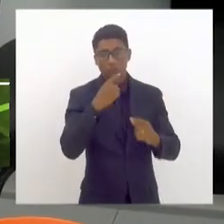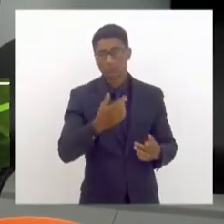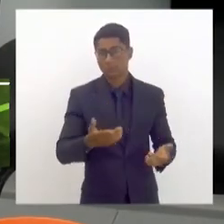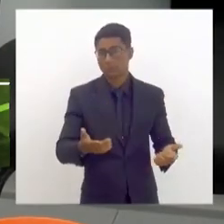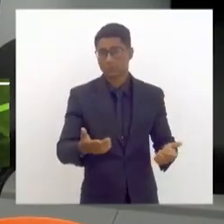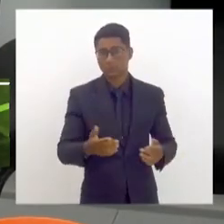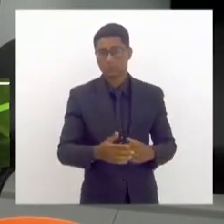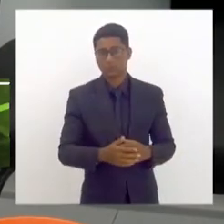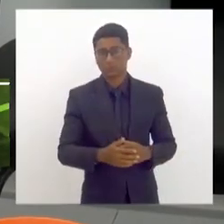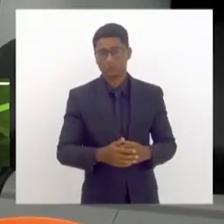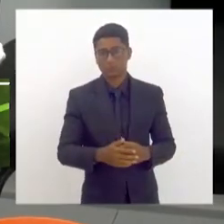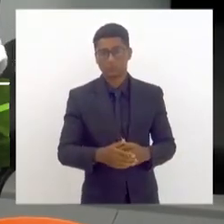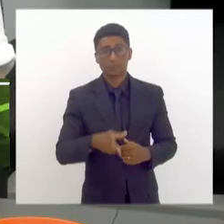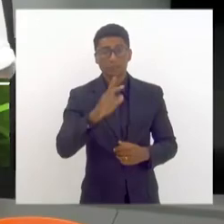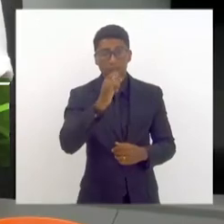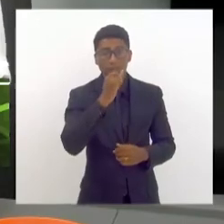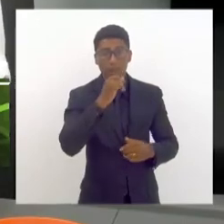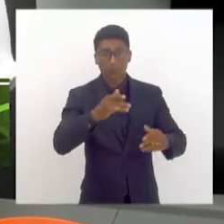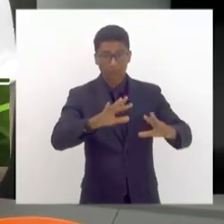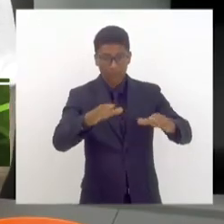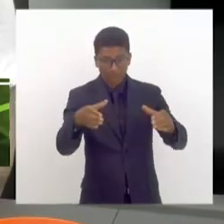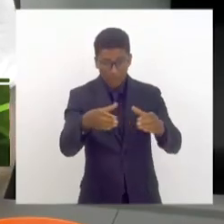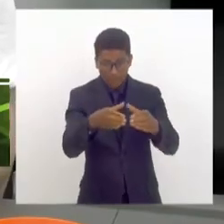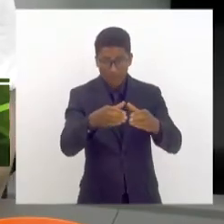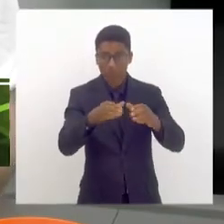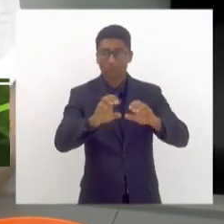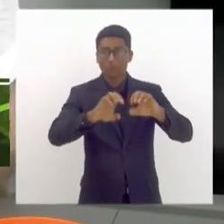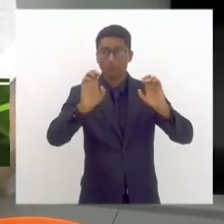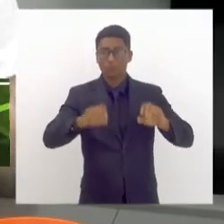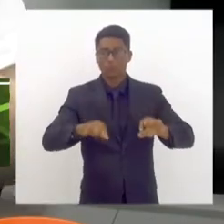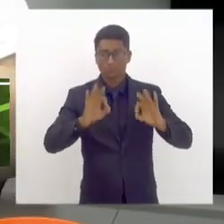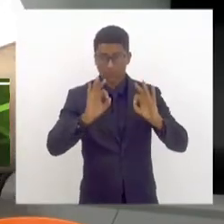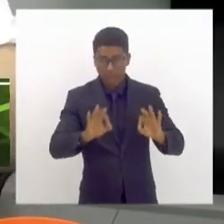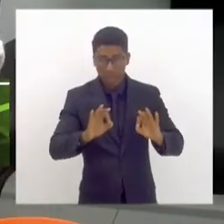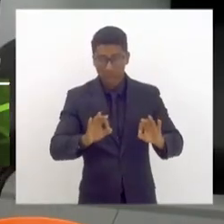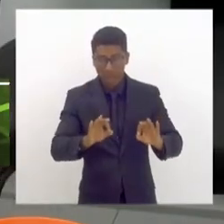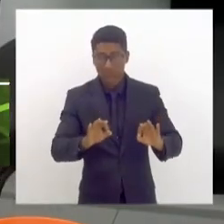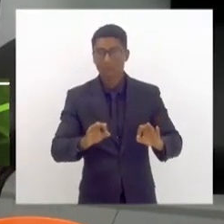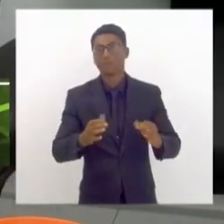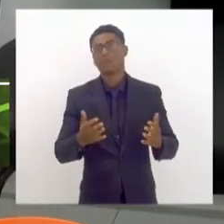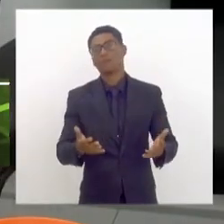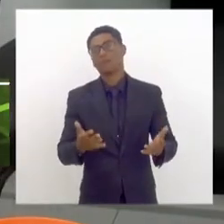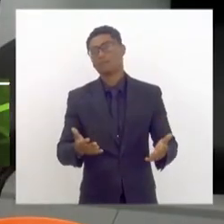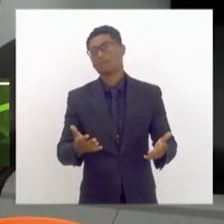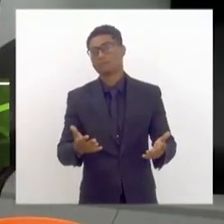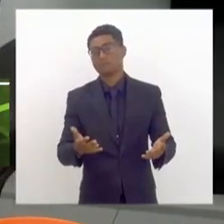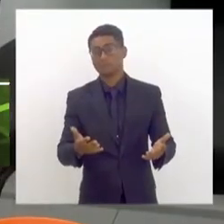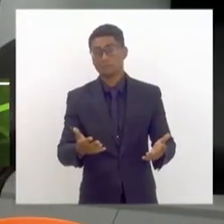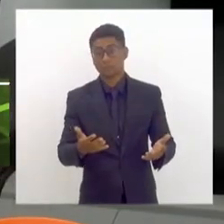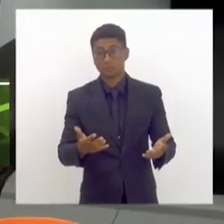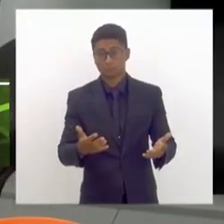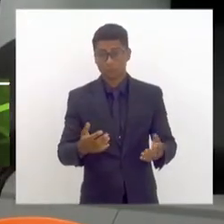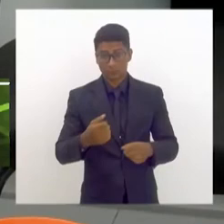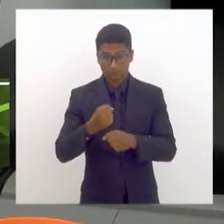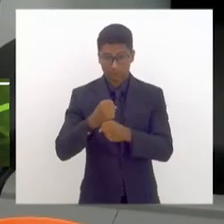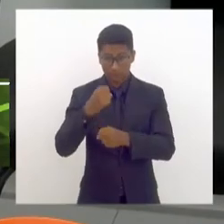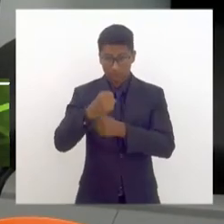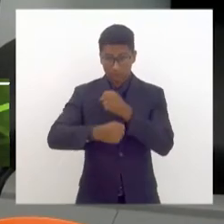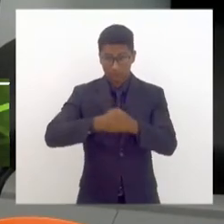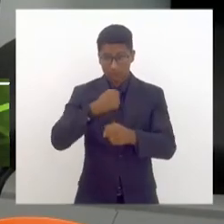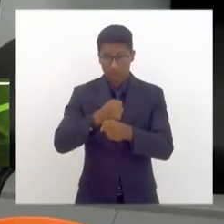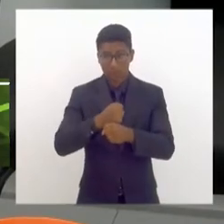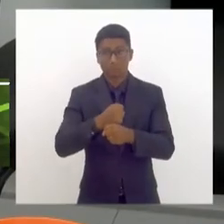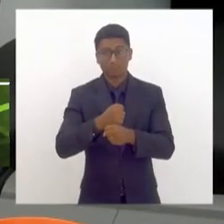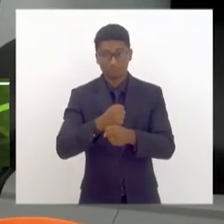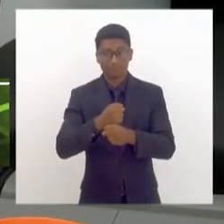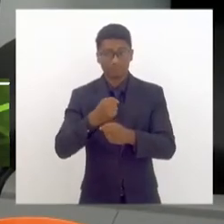faria se tivesse a infraestrutura necessária para fazê-lo. Então, estamos aí fechando um ano e um ciclo, inclusive, porque,